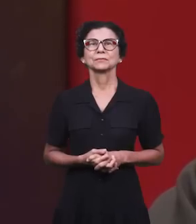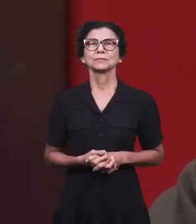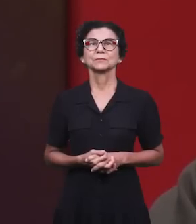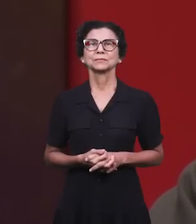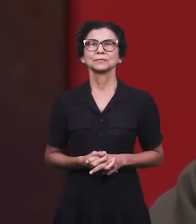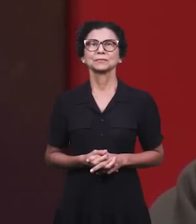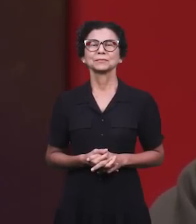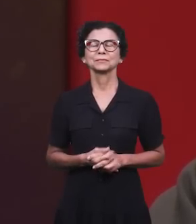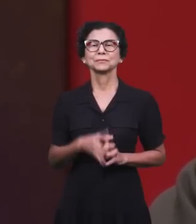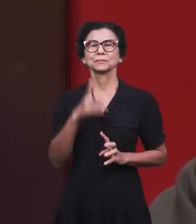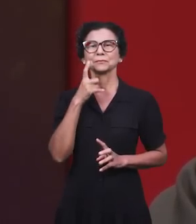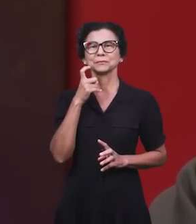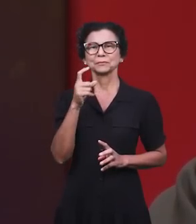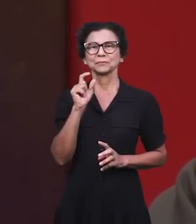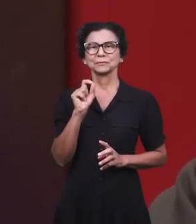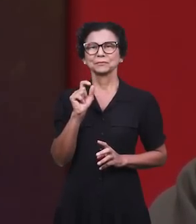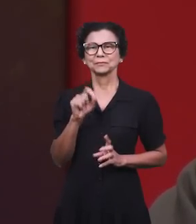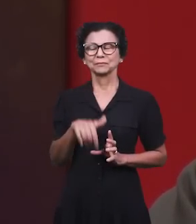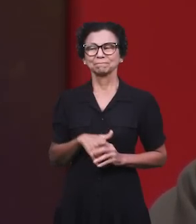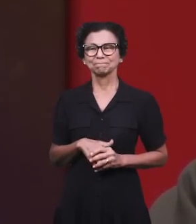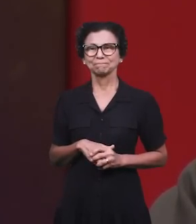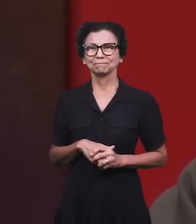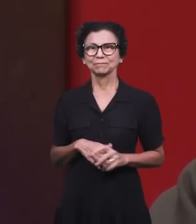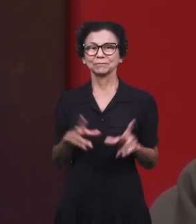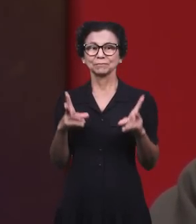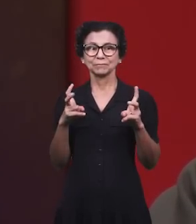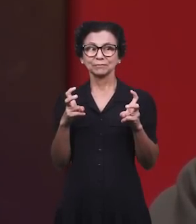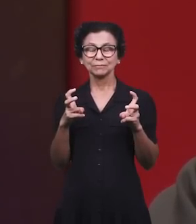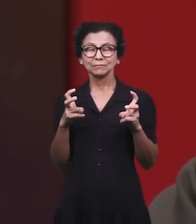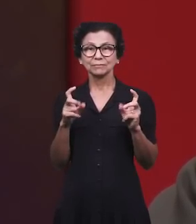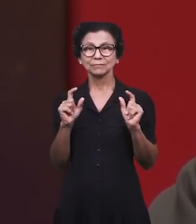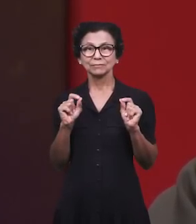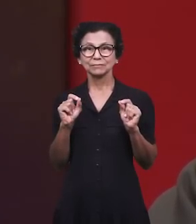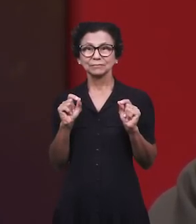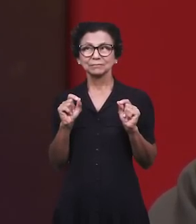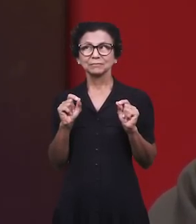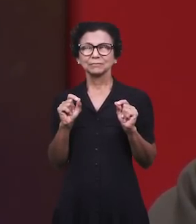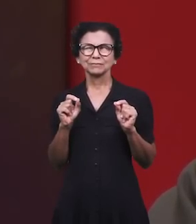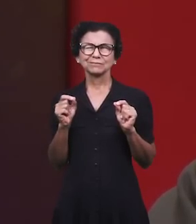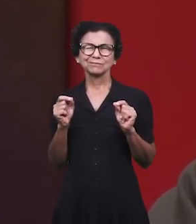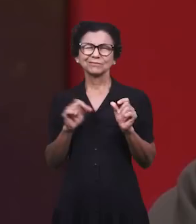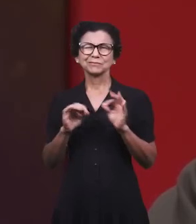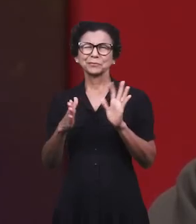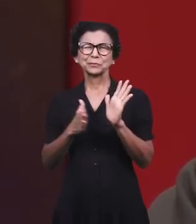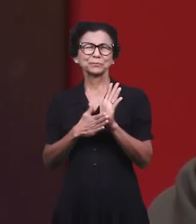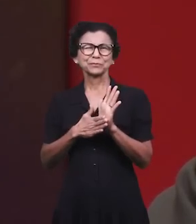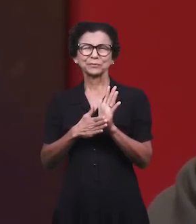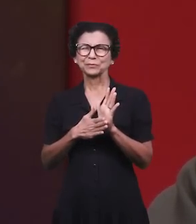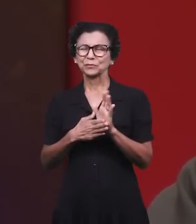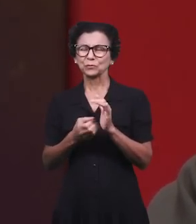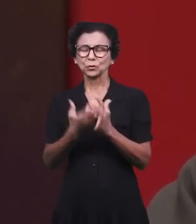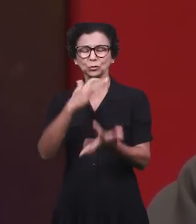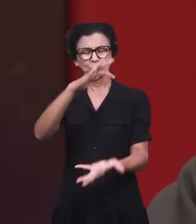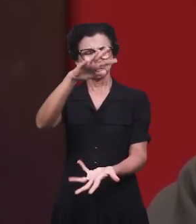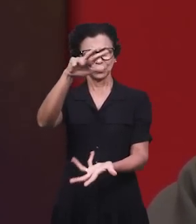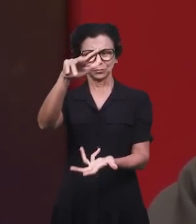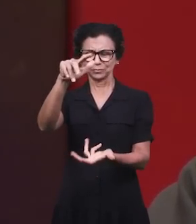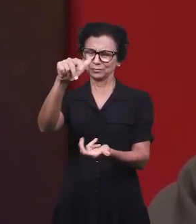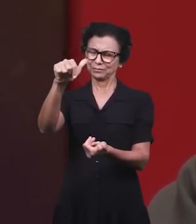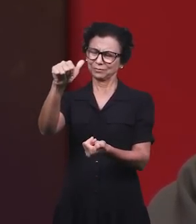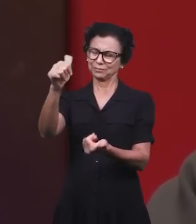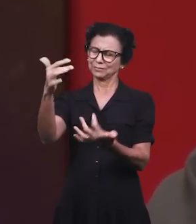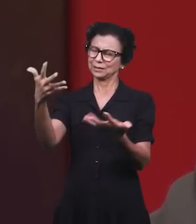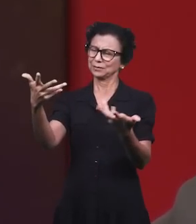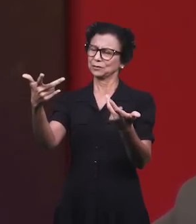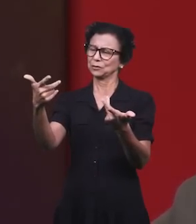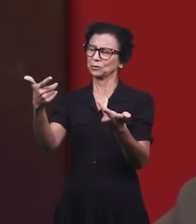gente vai observar a grandiosidade deste projeto, né, de um Deus tão maravilhoso que um dia olhou para